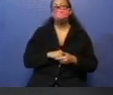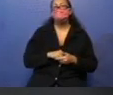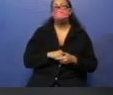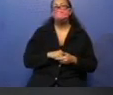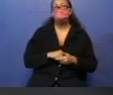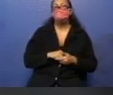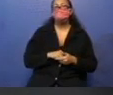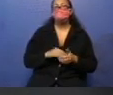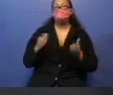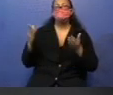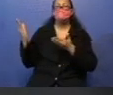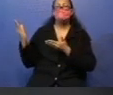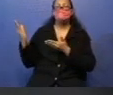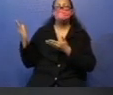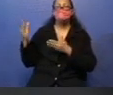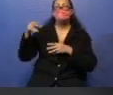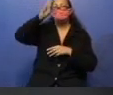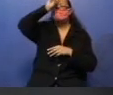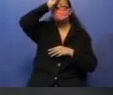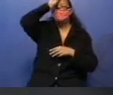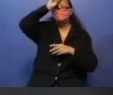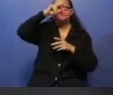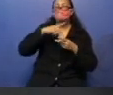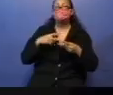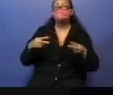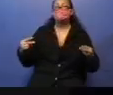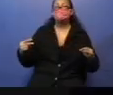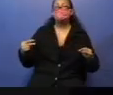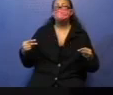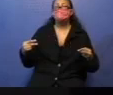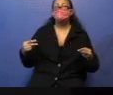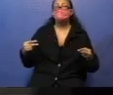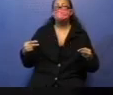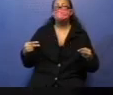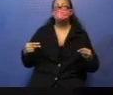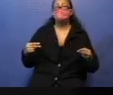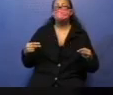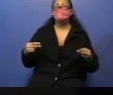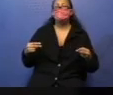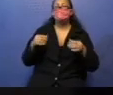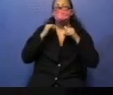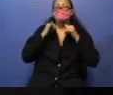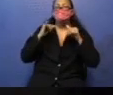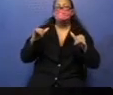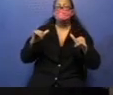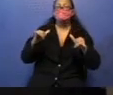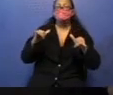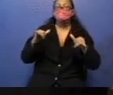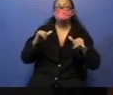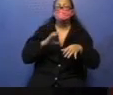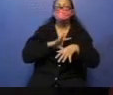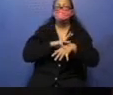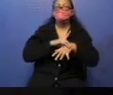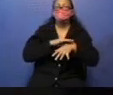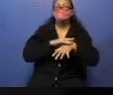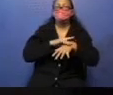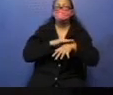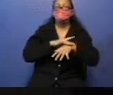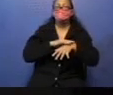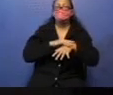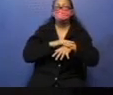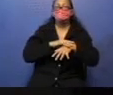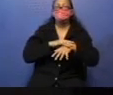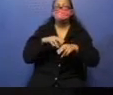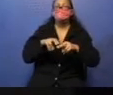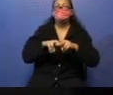Esses animais, essas pragas urbanas, transmitem doenças causadas pelos micro-organismos. Então,